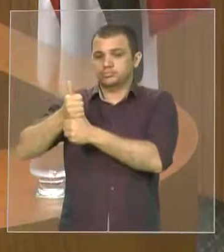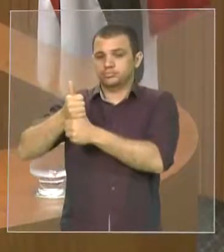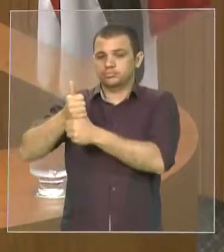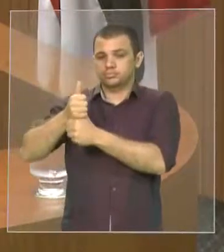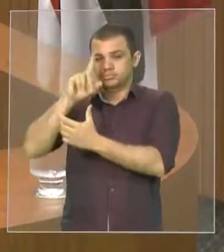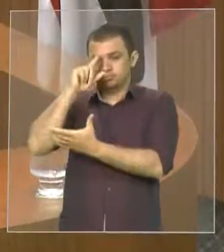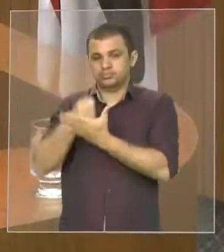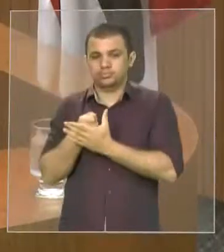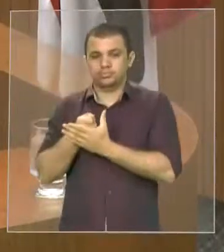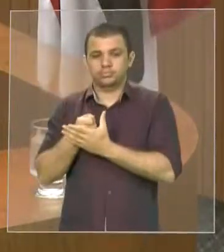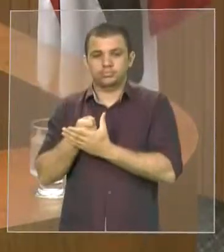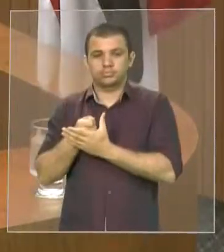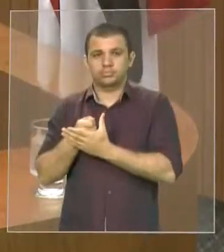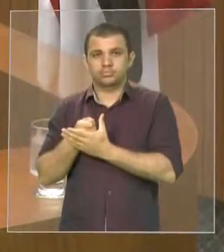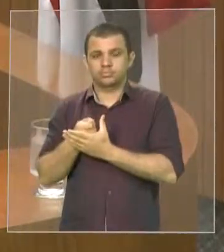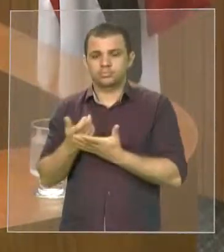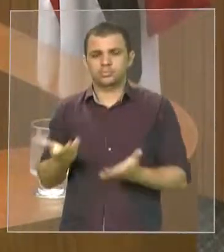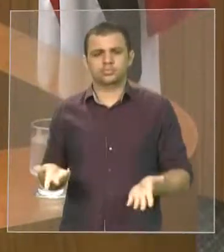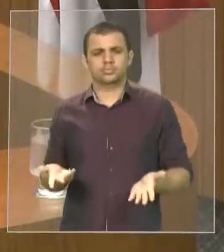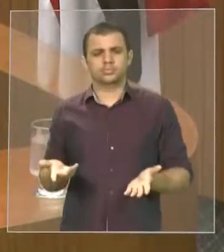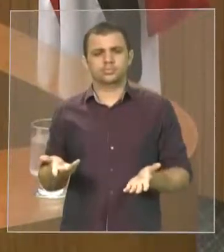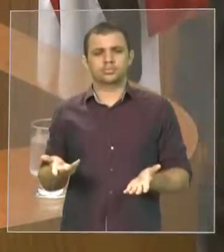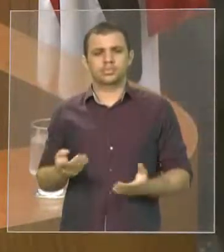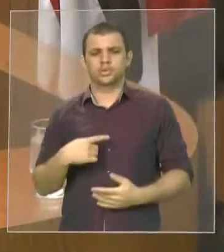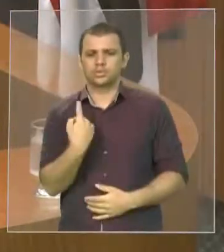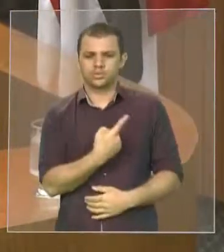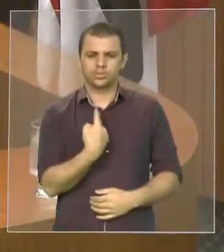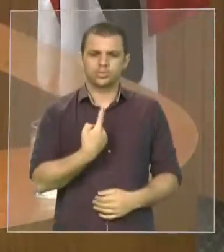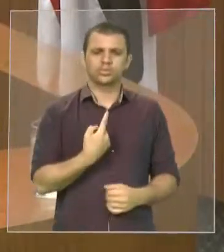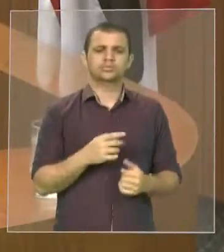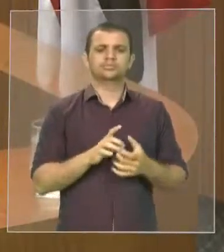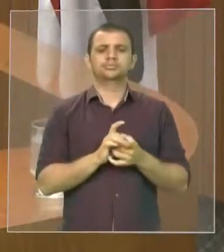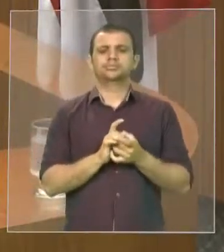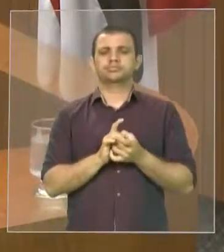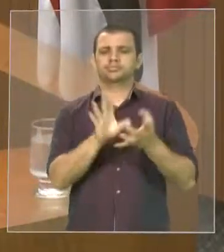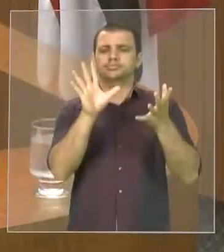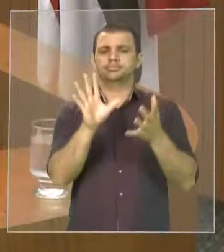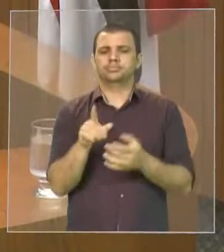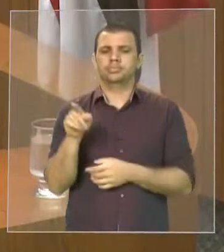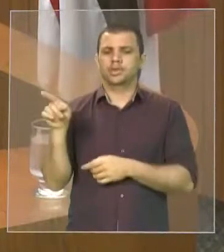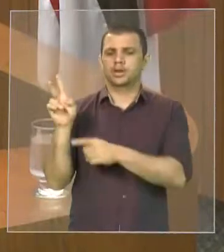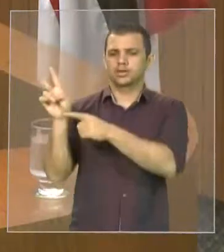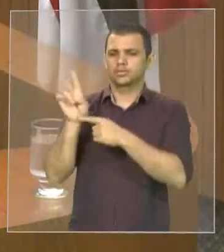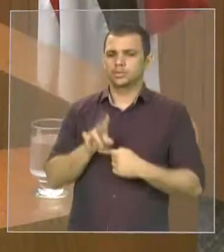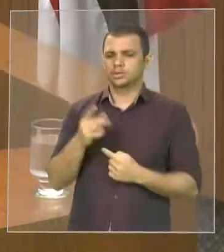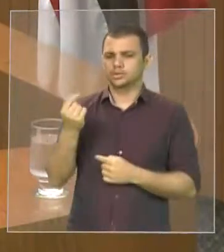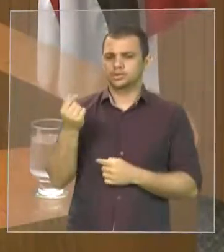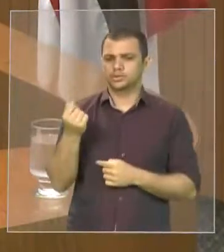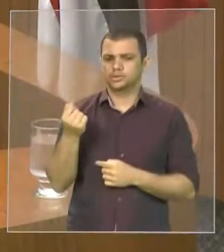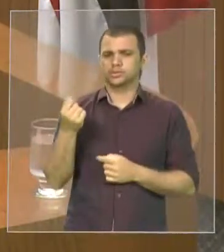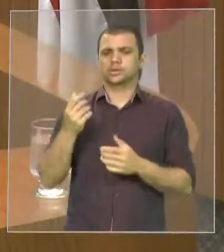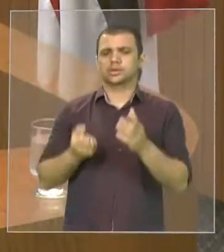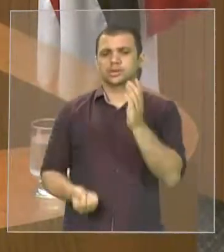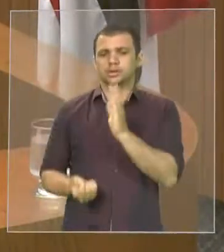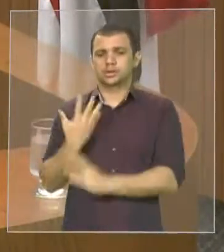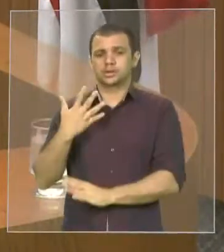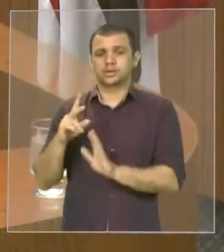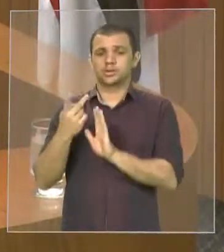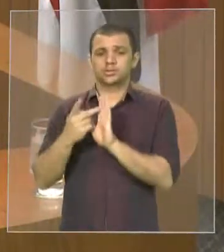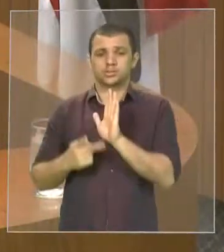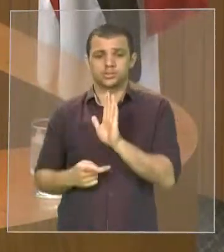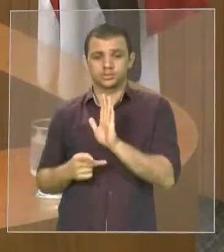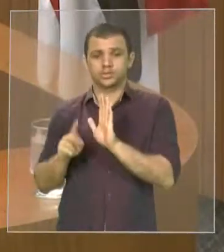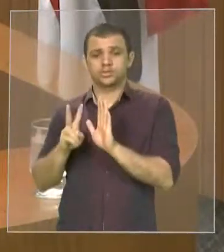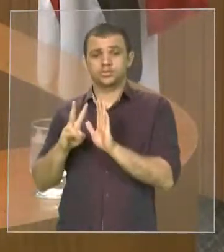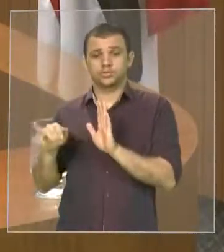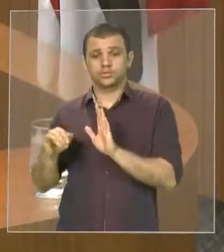único. Como é que nós vamos autorizar a contratação de um empréstimo para implantar um projeto que vai